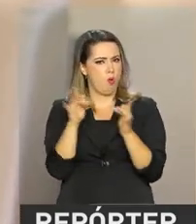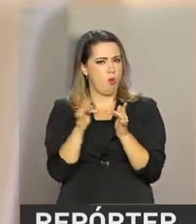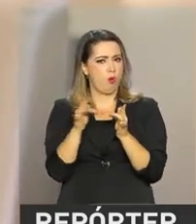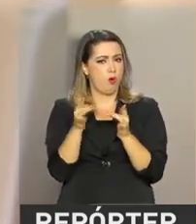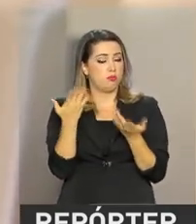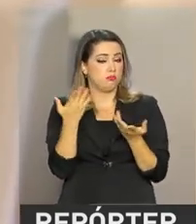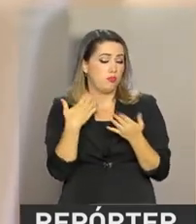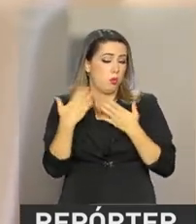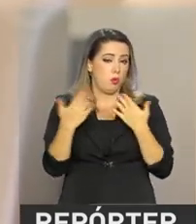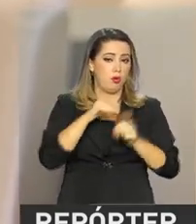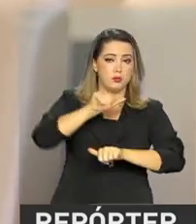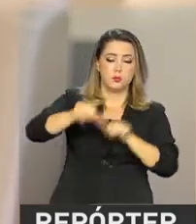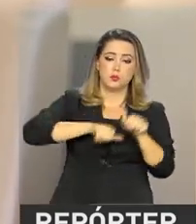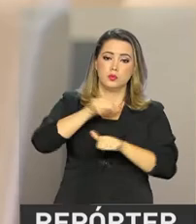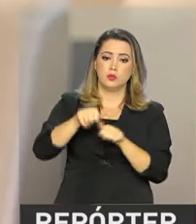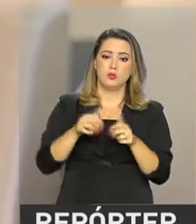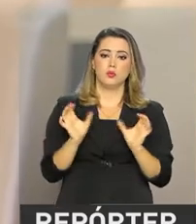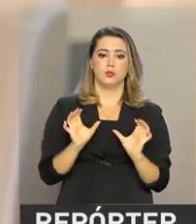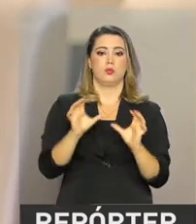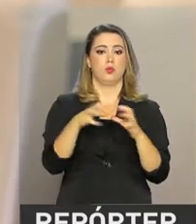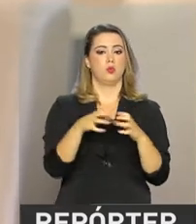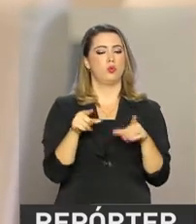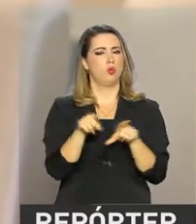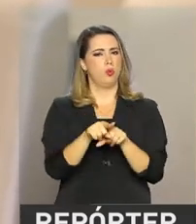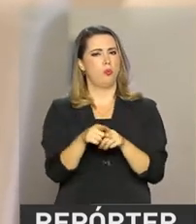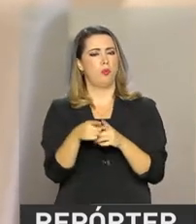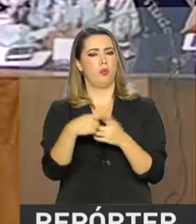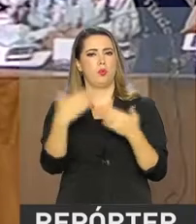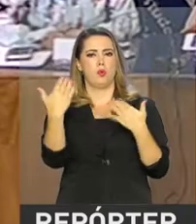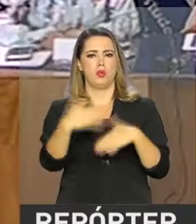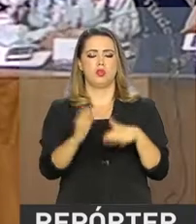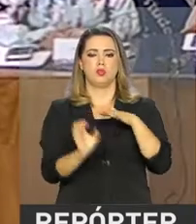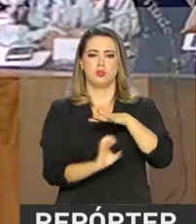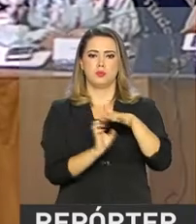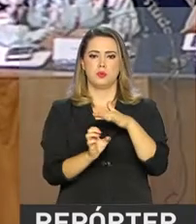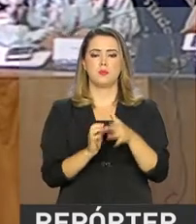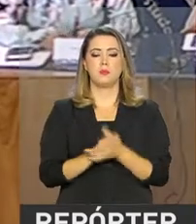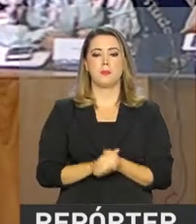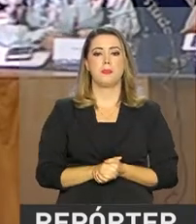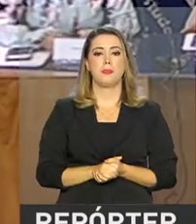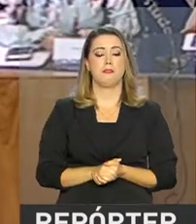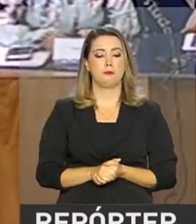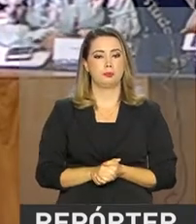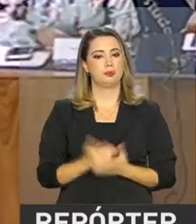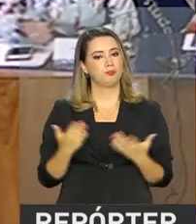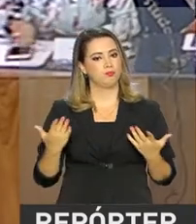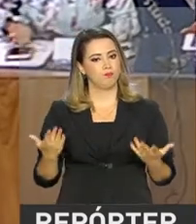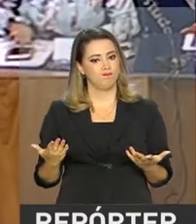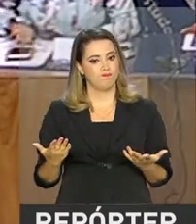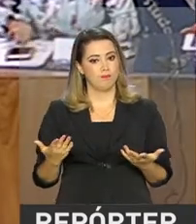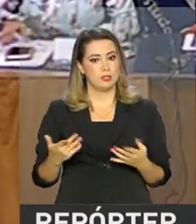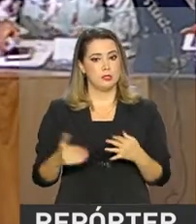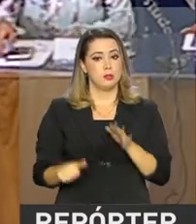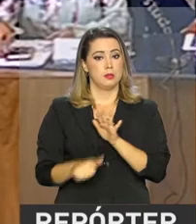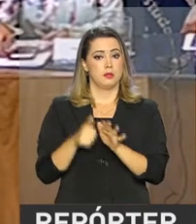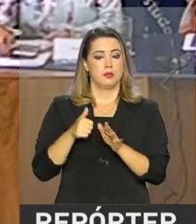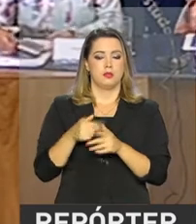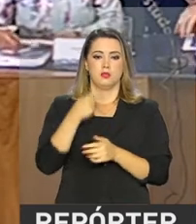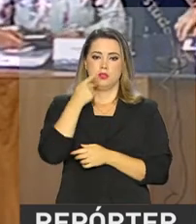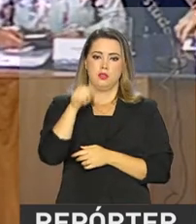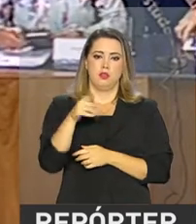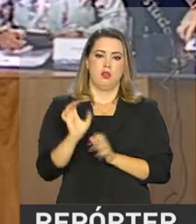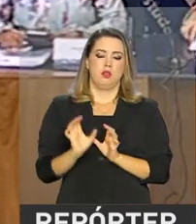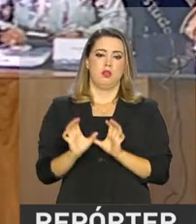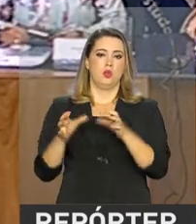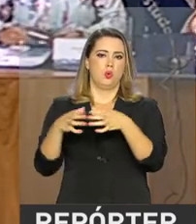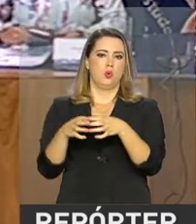alguma relação com a mudança do consórcio que teve. Em primeiro lugar, eu gostaria de esclarecer que o consórcio não